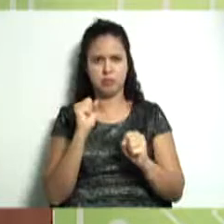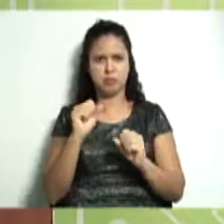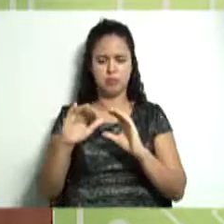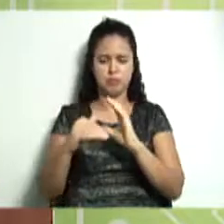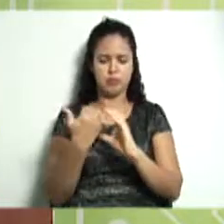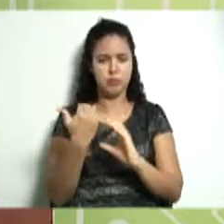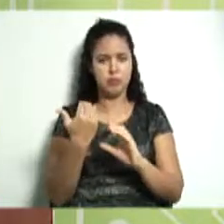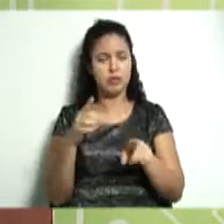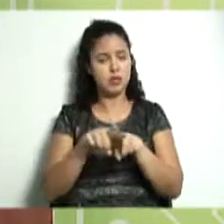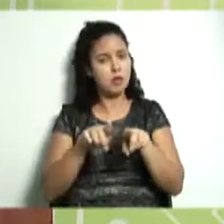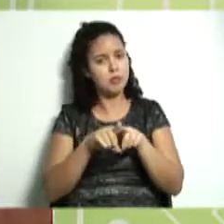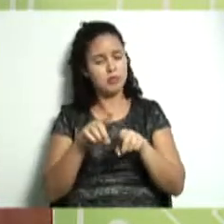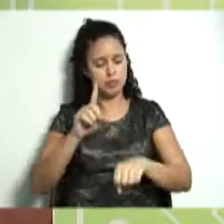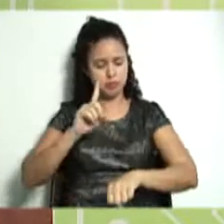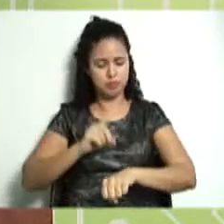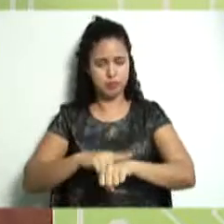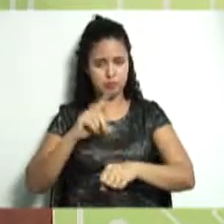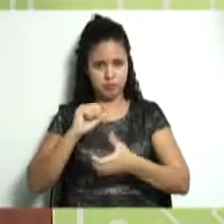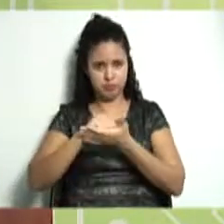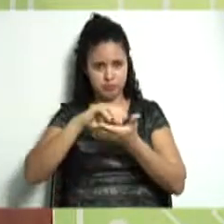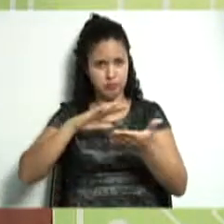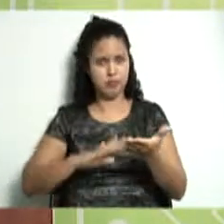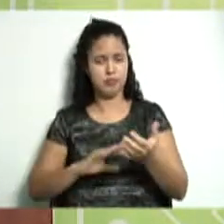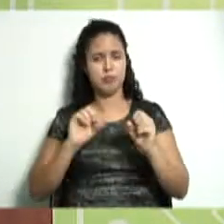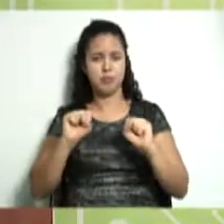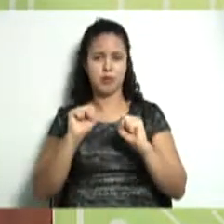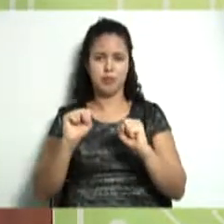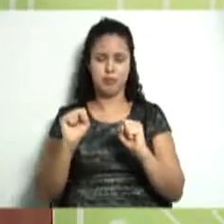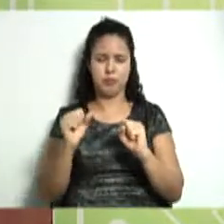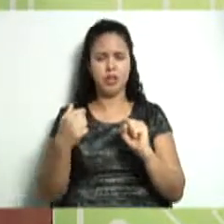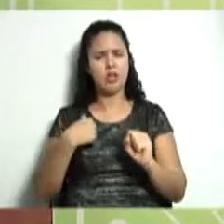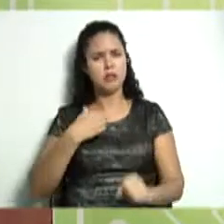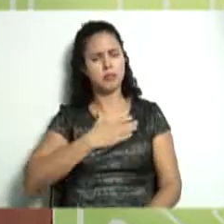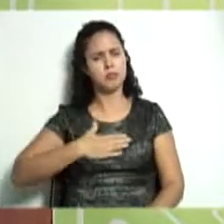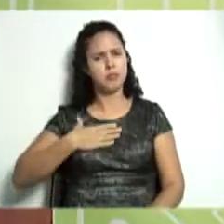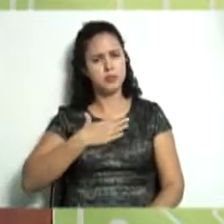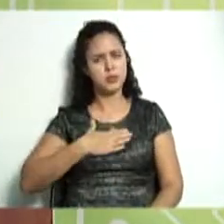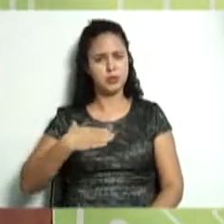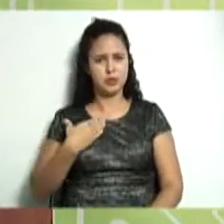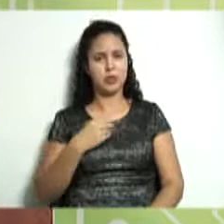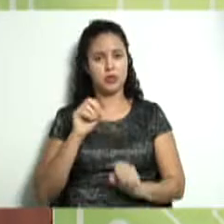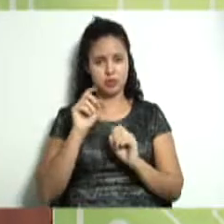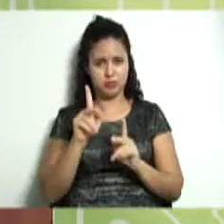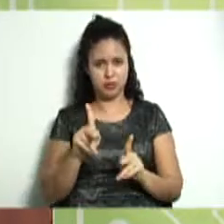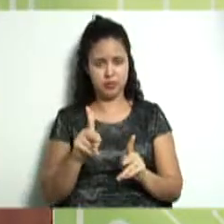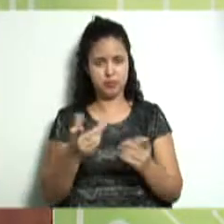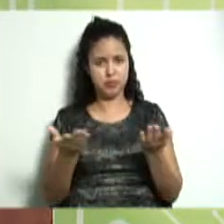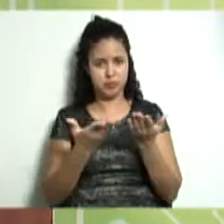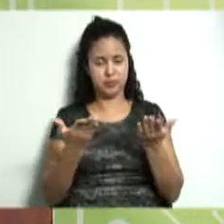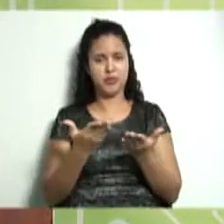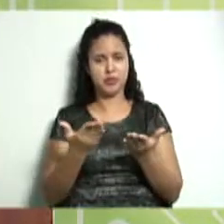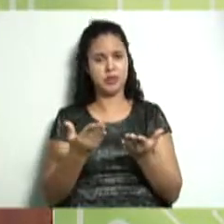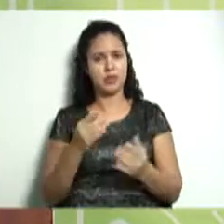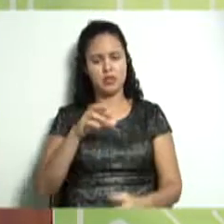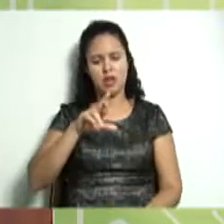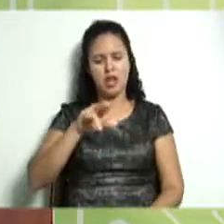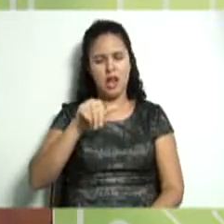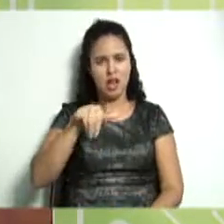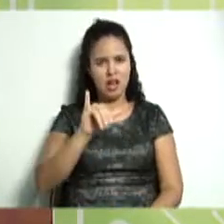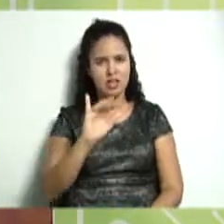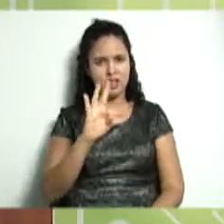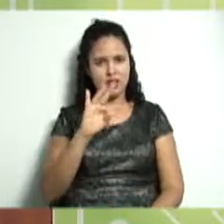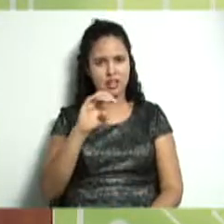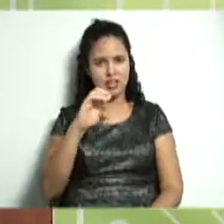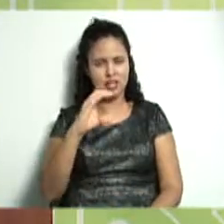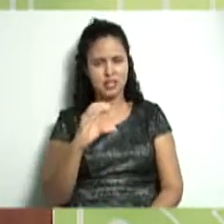da atividade. Então, é sempre uma satisfação estar com vocês. Ok? Então, como a Rai e o Tech